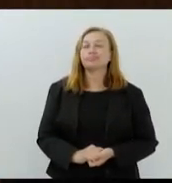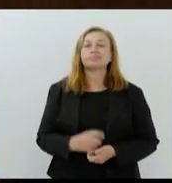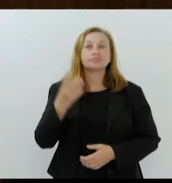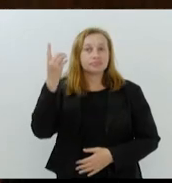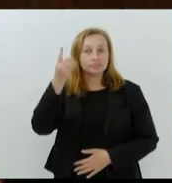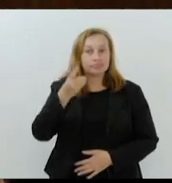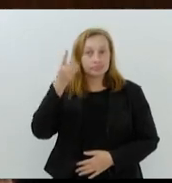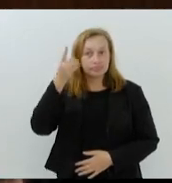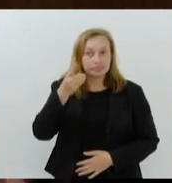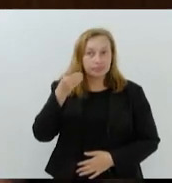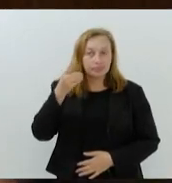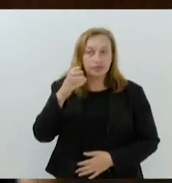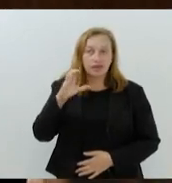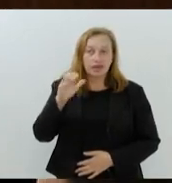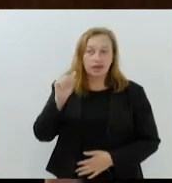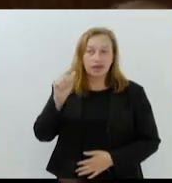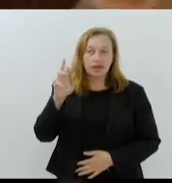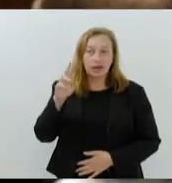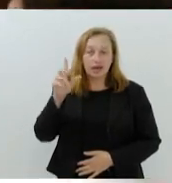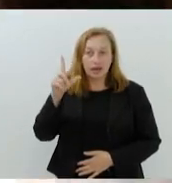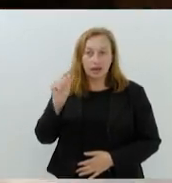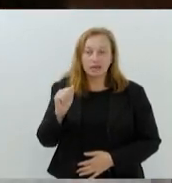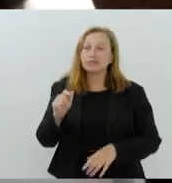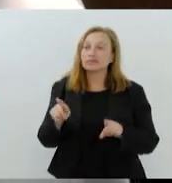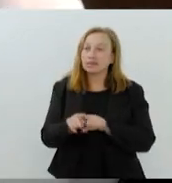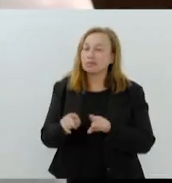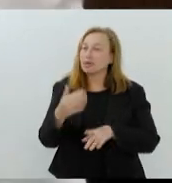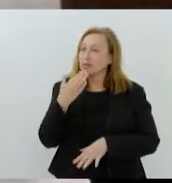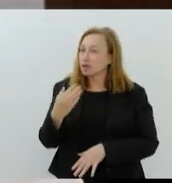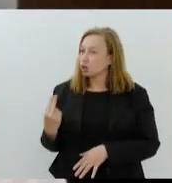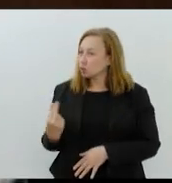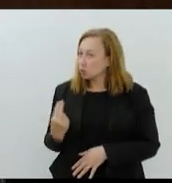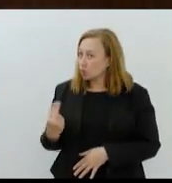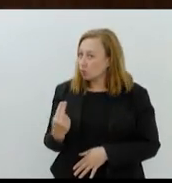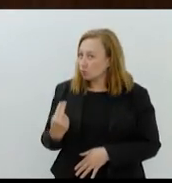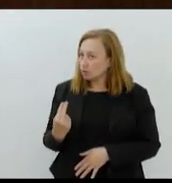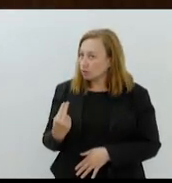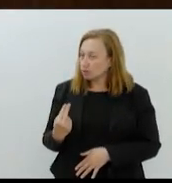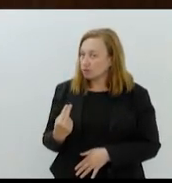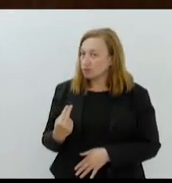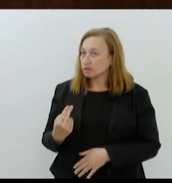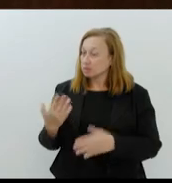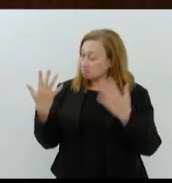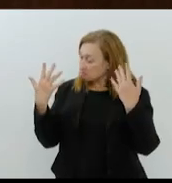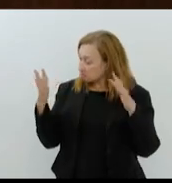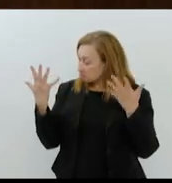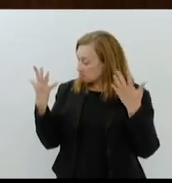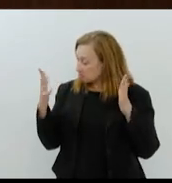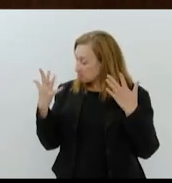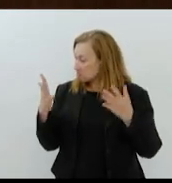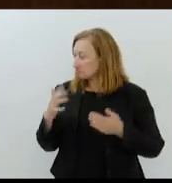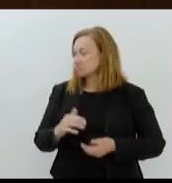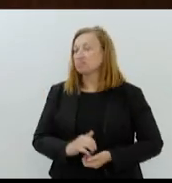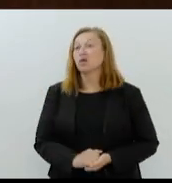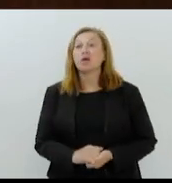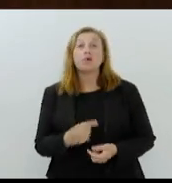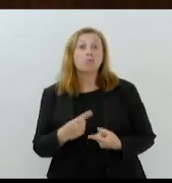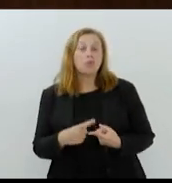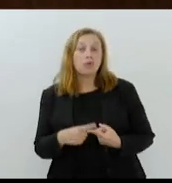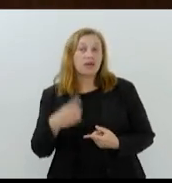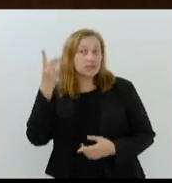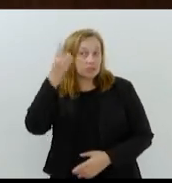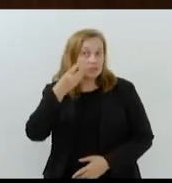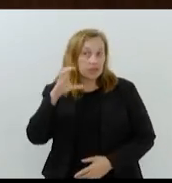Deputada Carla, também estou pedindo coautoria a Vossa Excelência e lhe elogiando, porque a